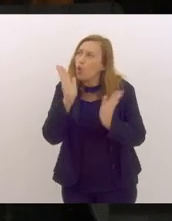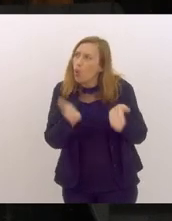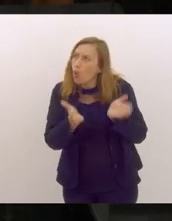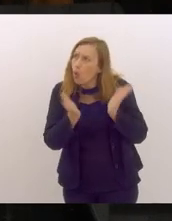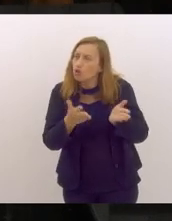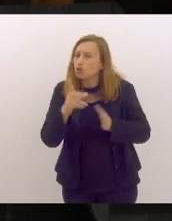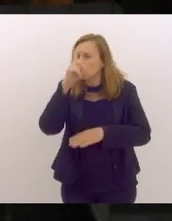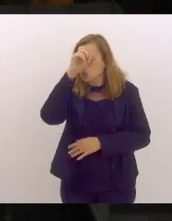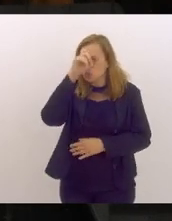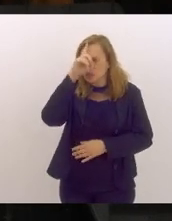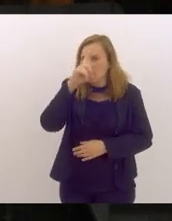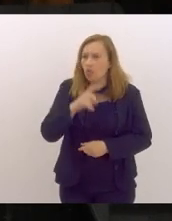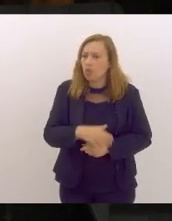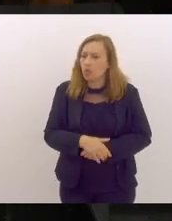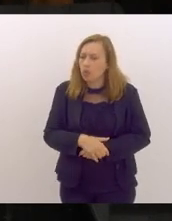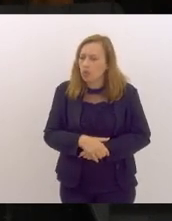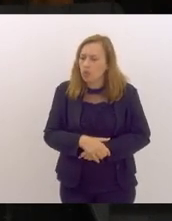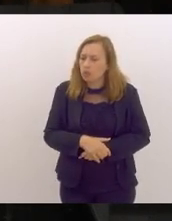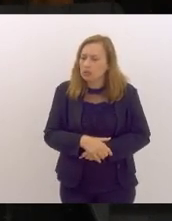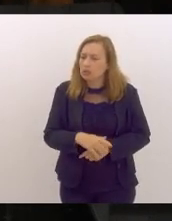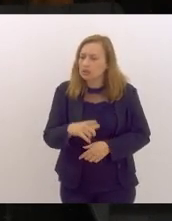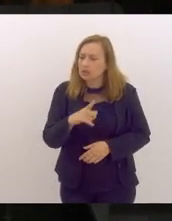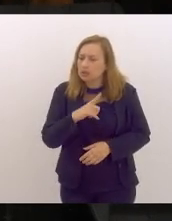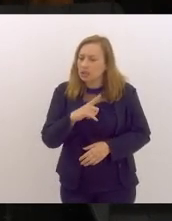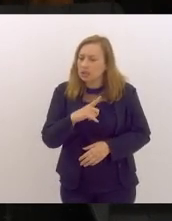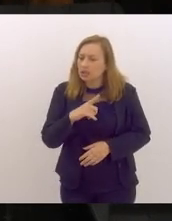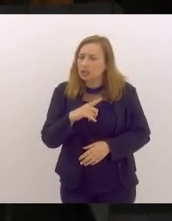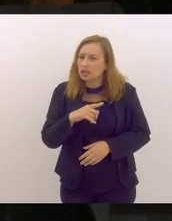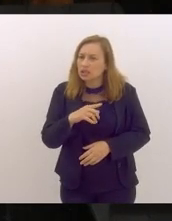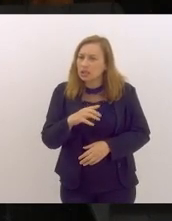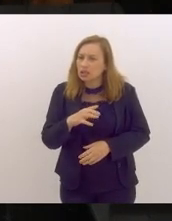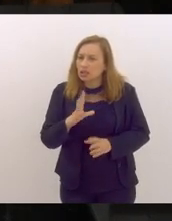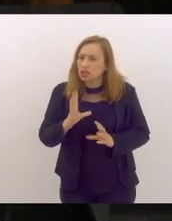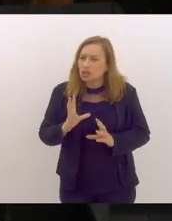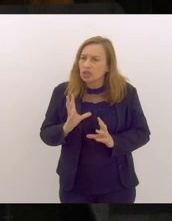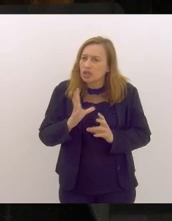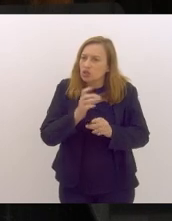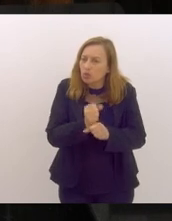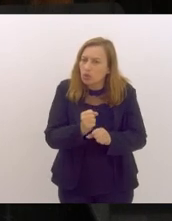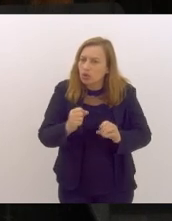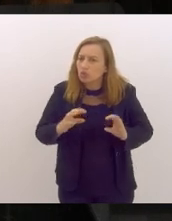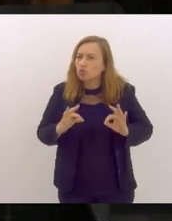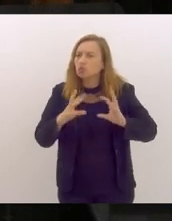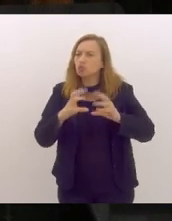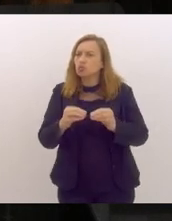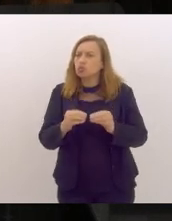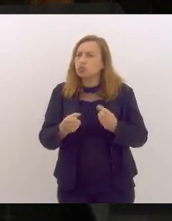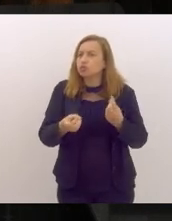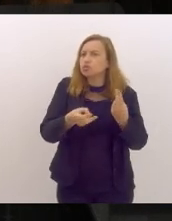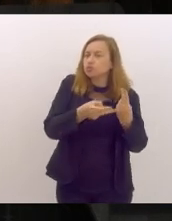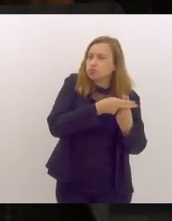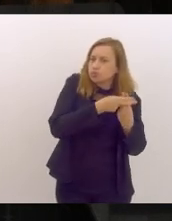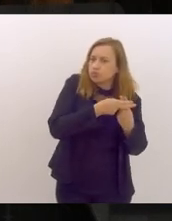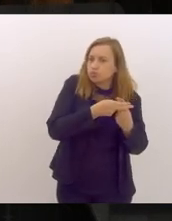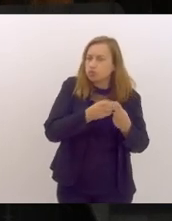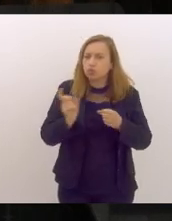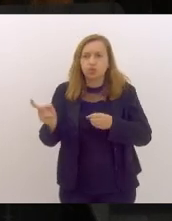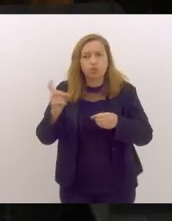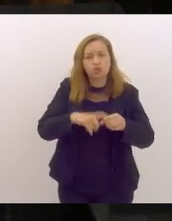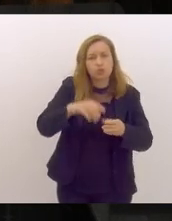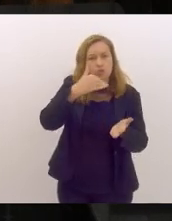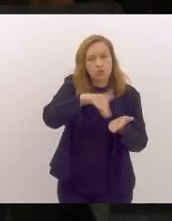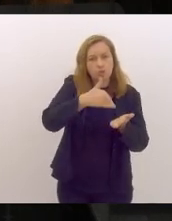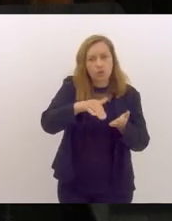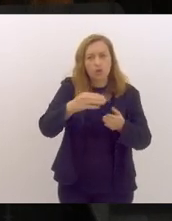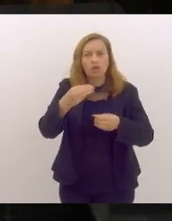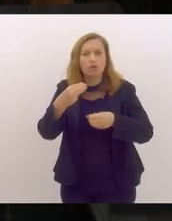o hospital tem de receita, somando procedimentos SUS, convênio com a Secretaria Municipal